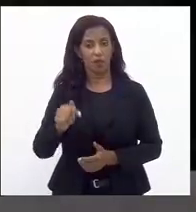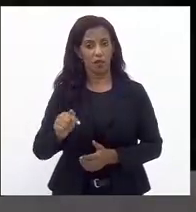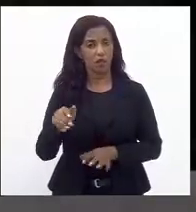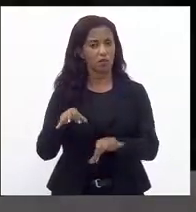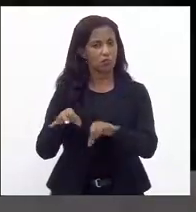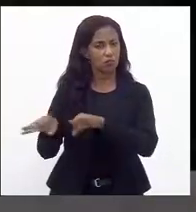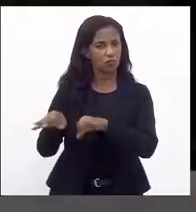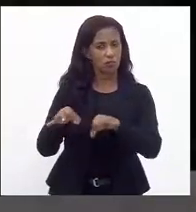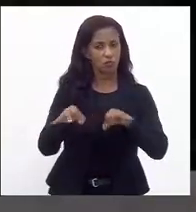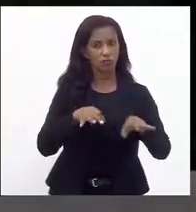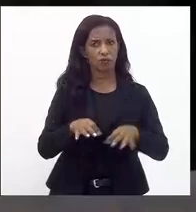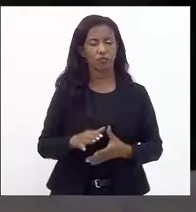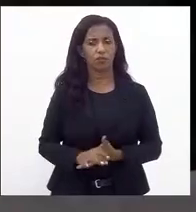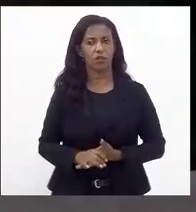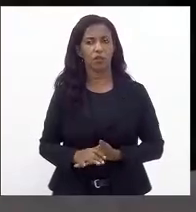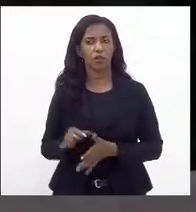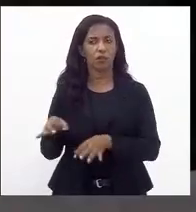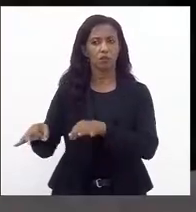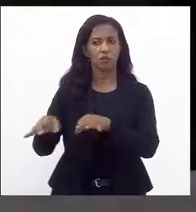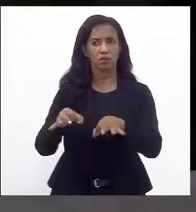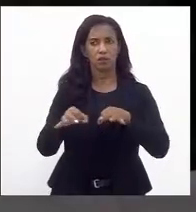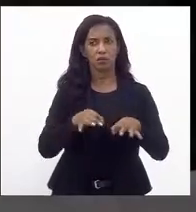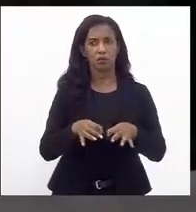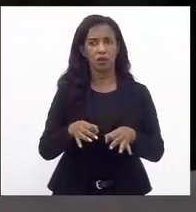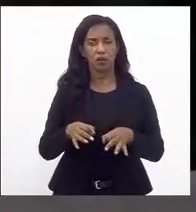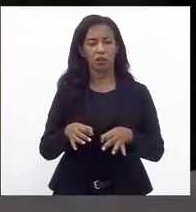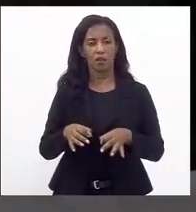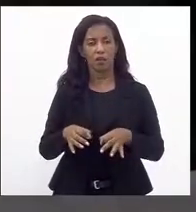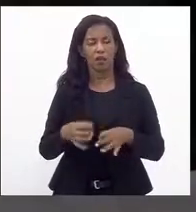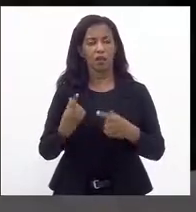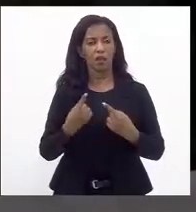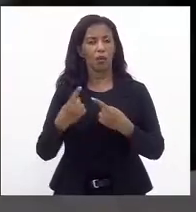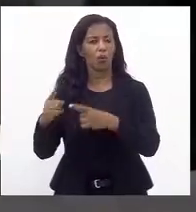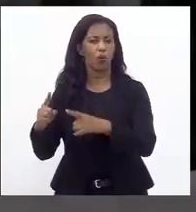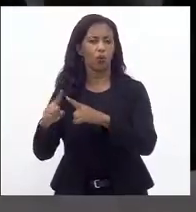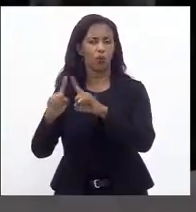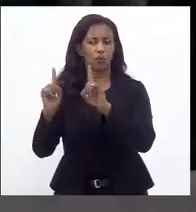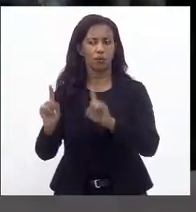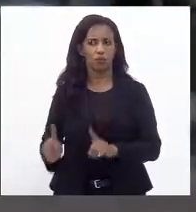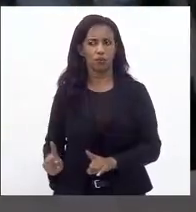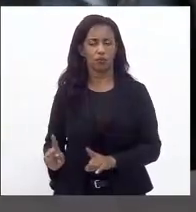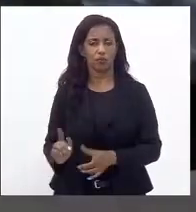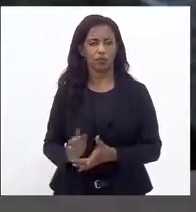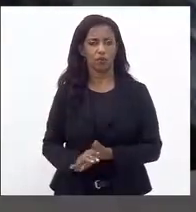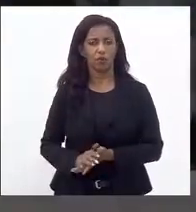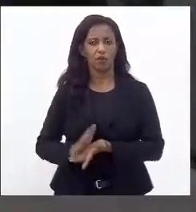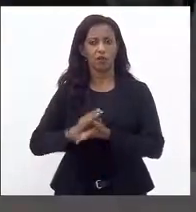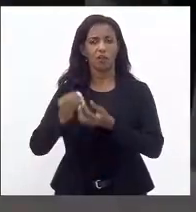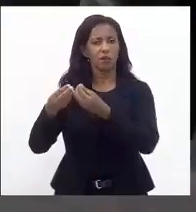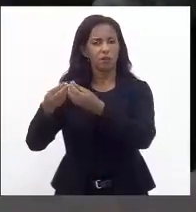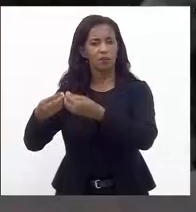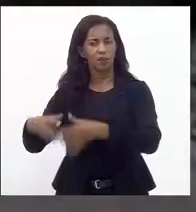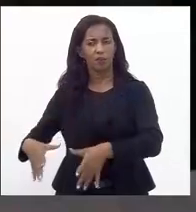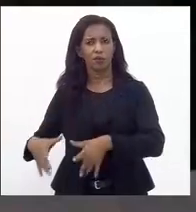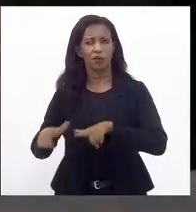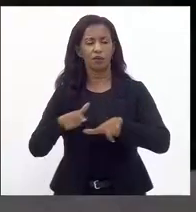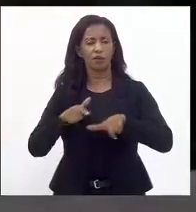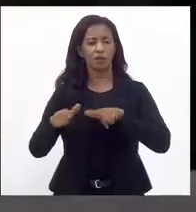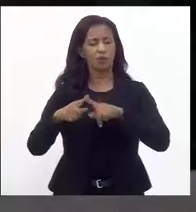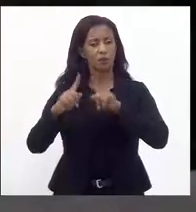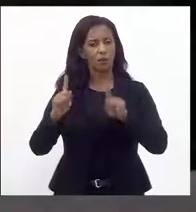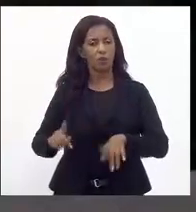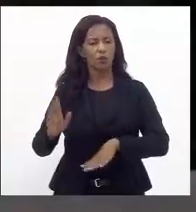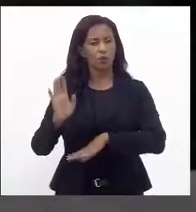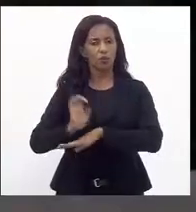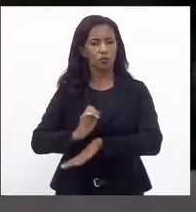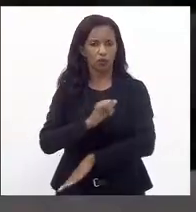essas medidas são medidas que penalizam os servidores públicos são medidas que prejudicam os serviços públicos